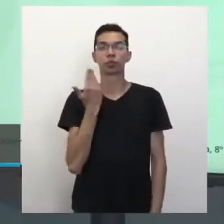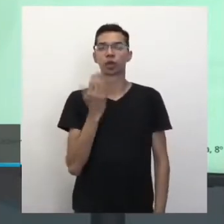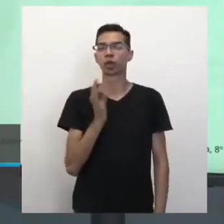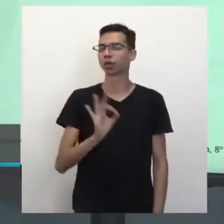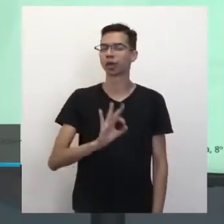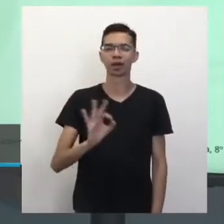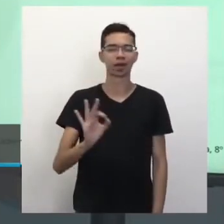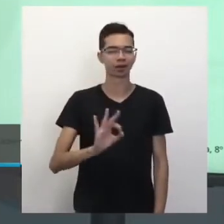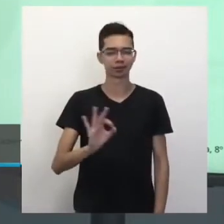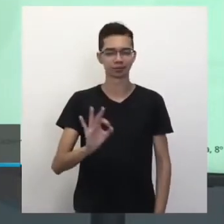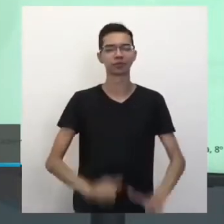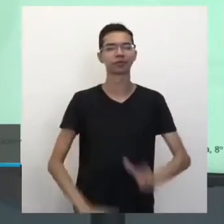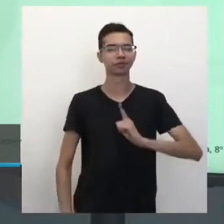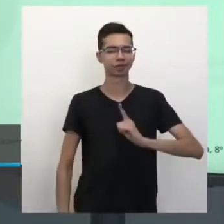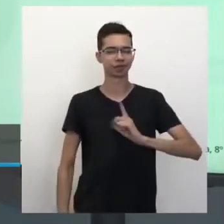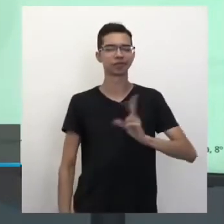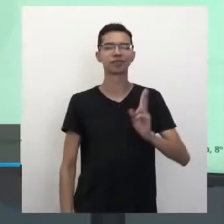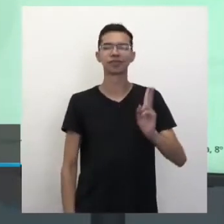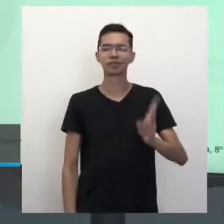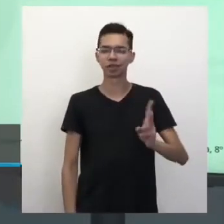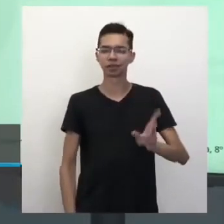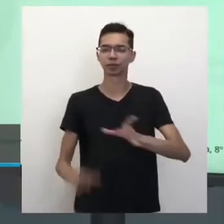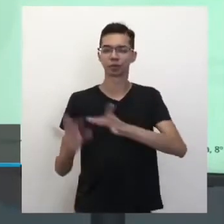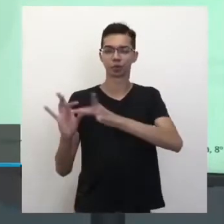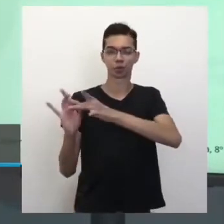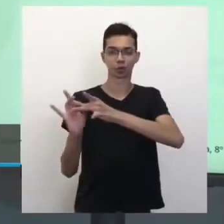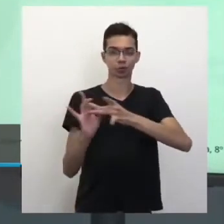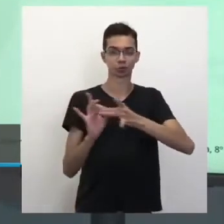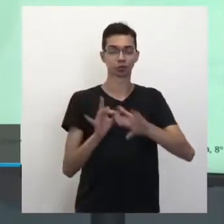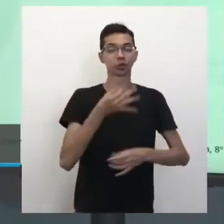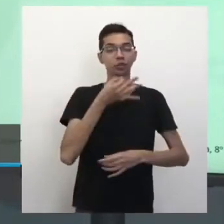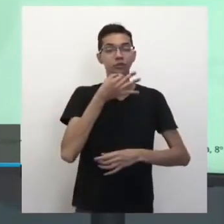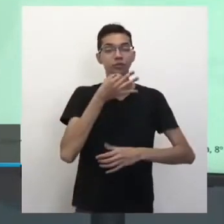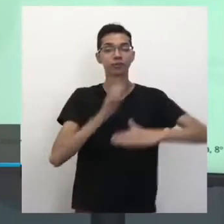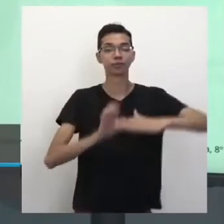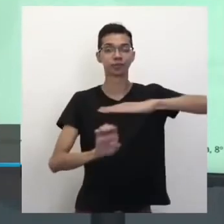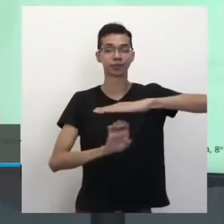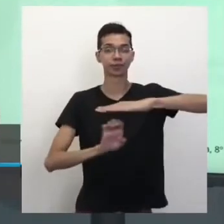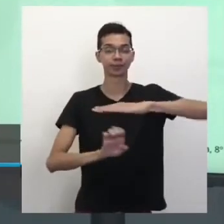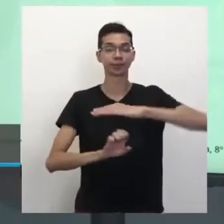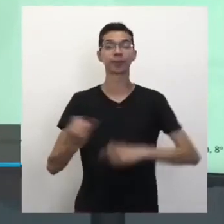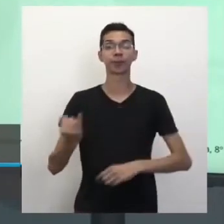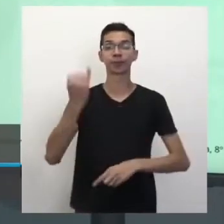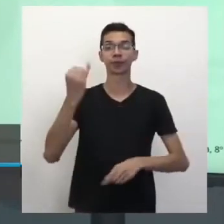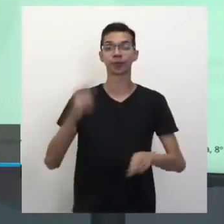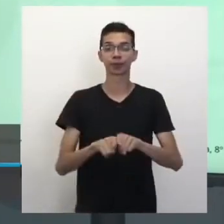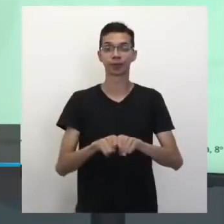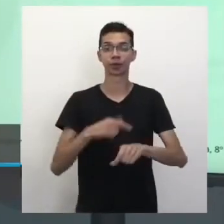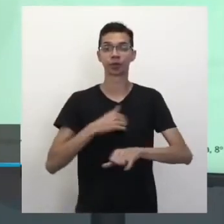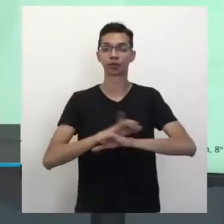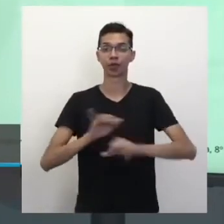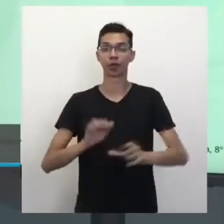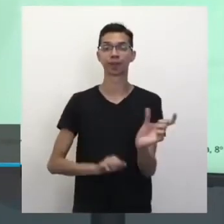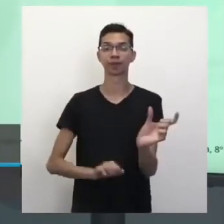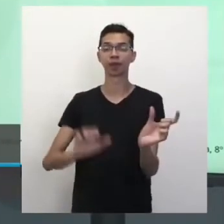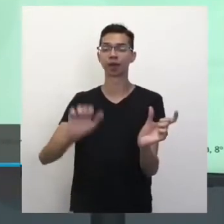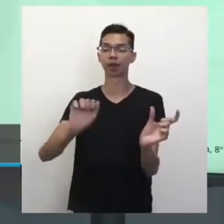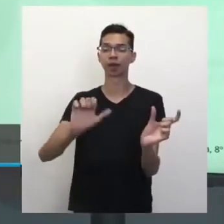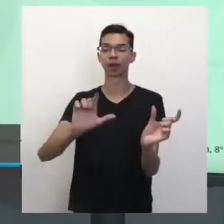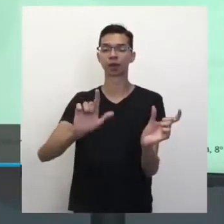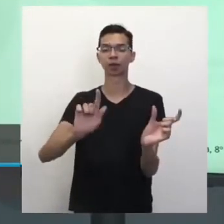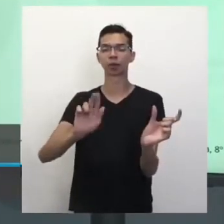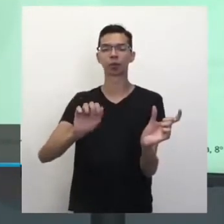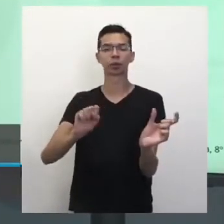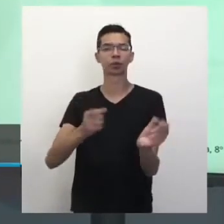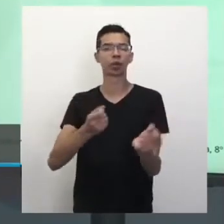ali do contexto, do ponto de vista da empresa. E eu acho interessante que alguns colocaram, como eu falei, alguns, porque não podemos generalizar de